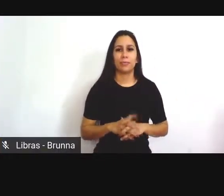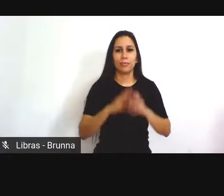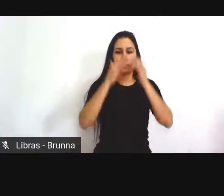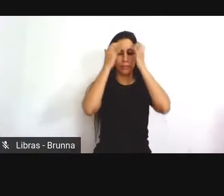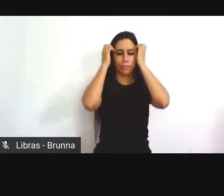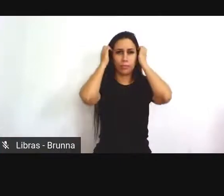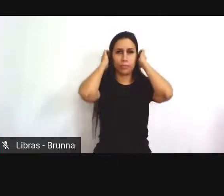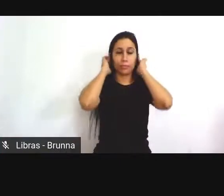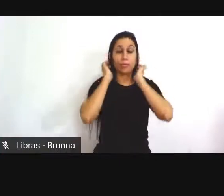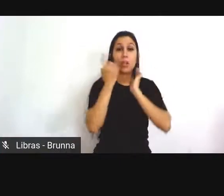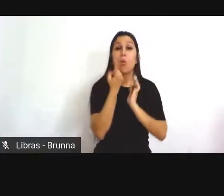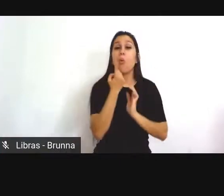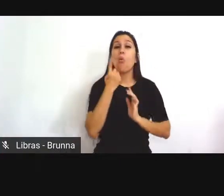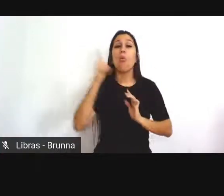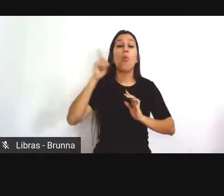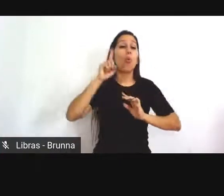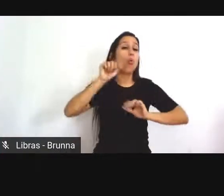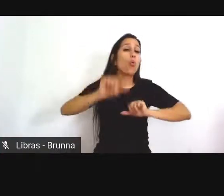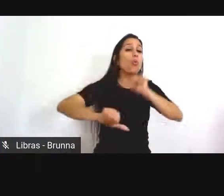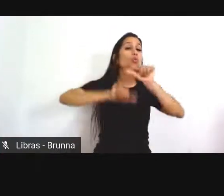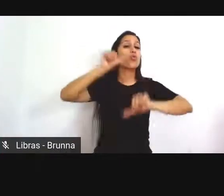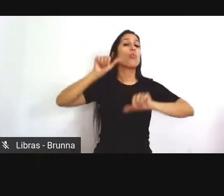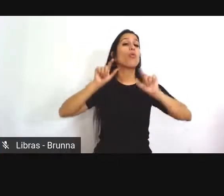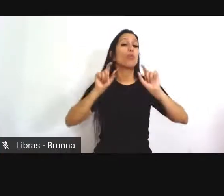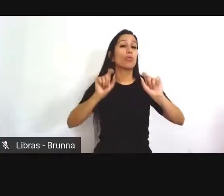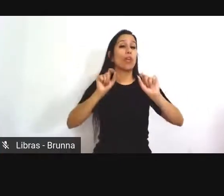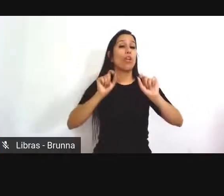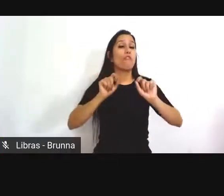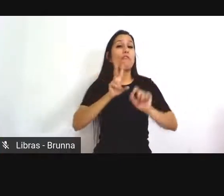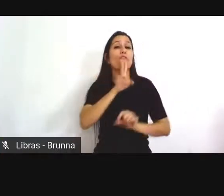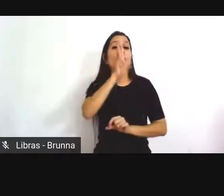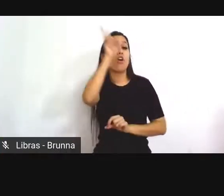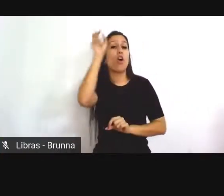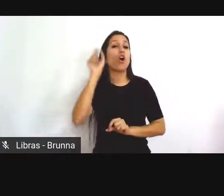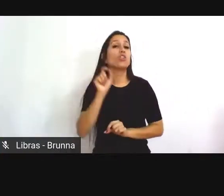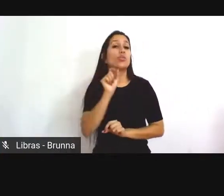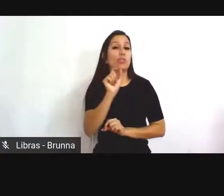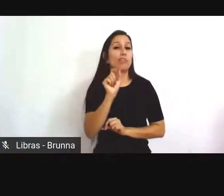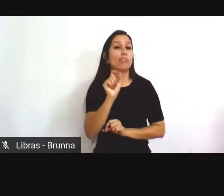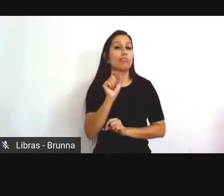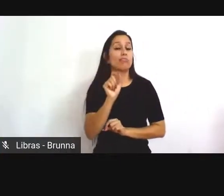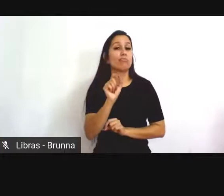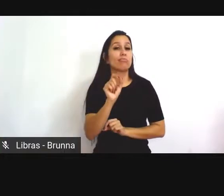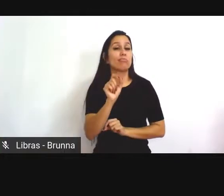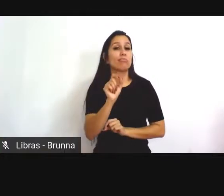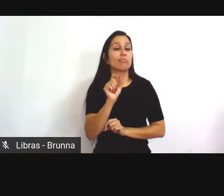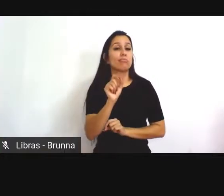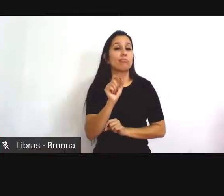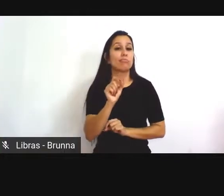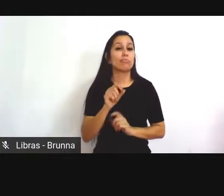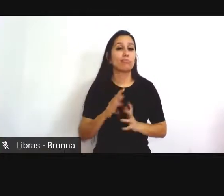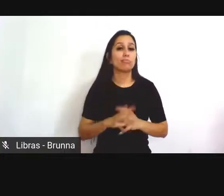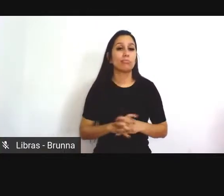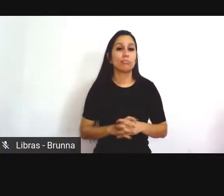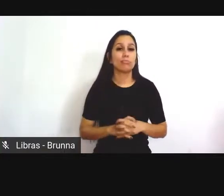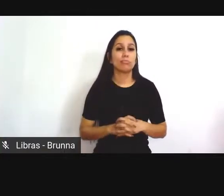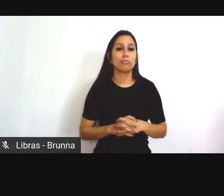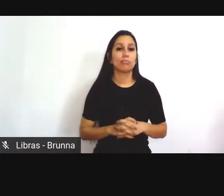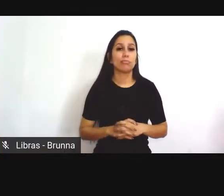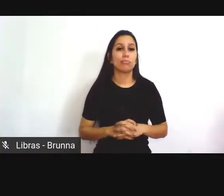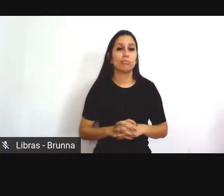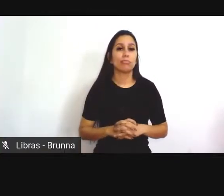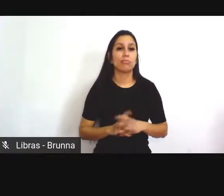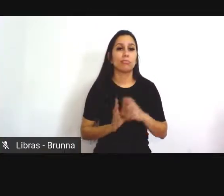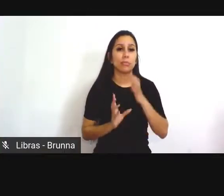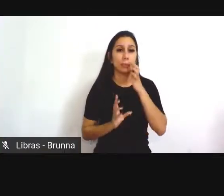para terminar, um impacto pessoal muito forte. Né? Por um lado, você